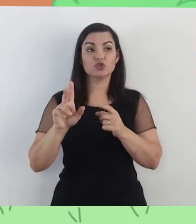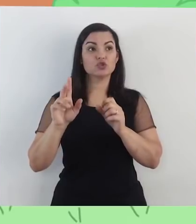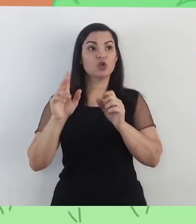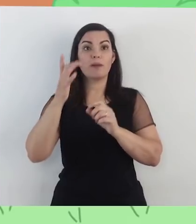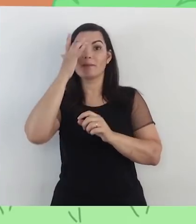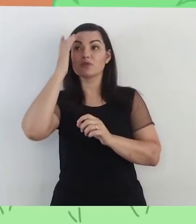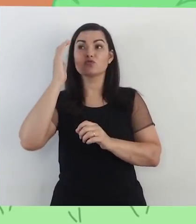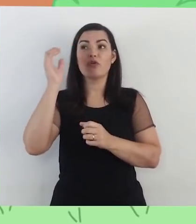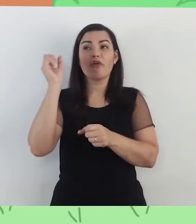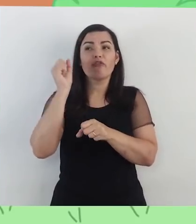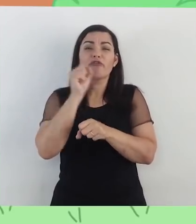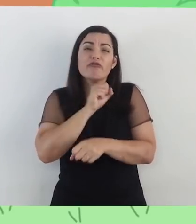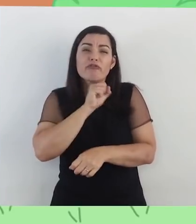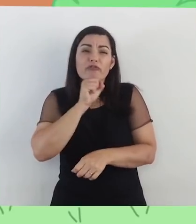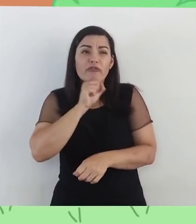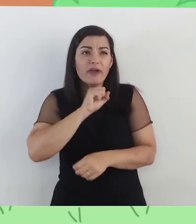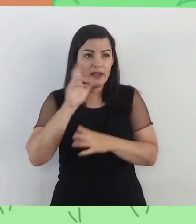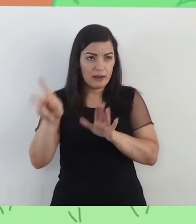sei lá.